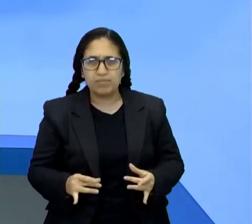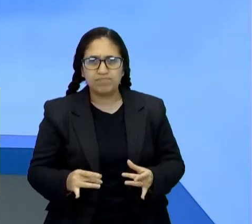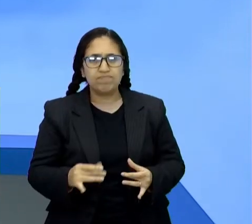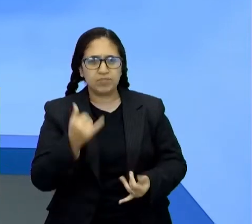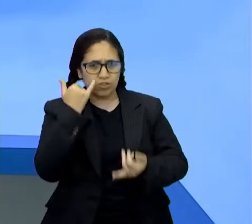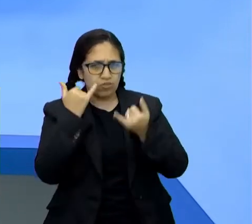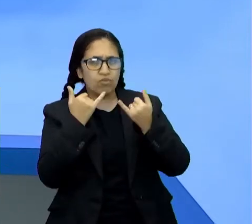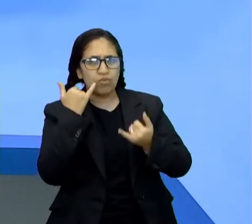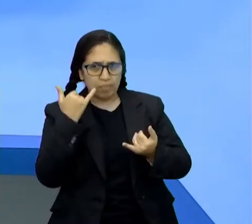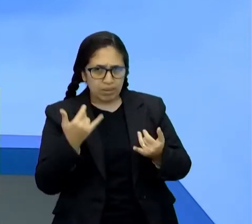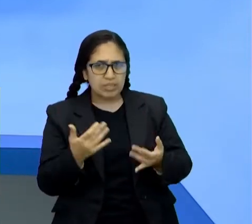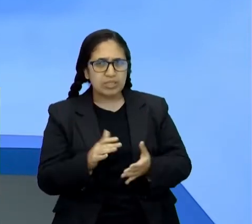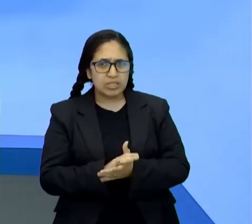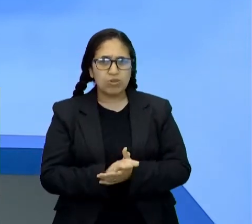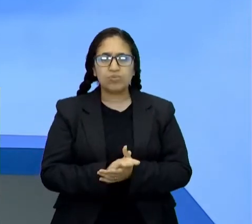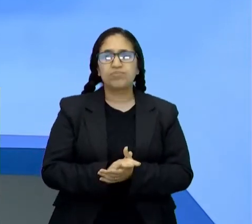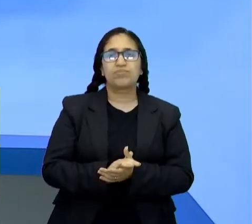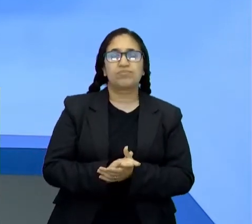as notícias